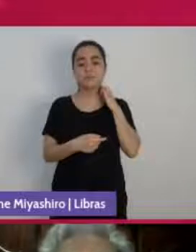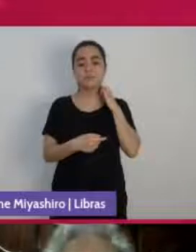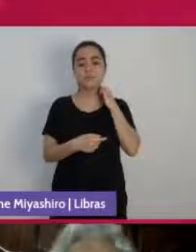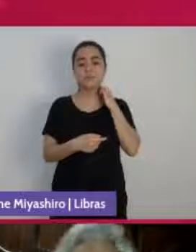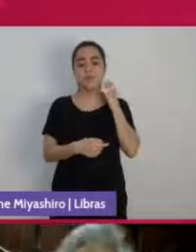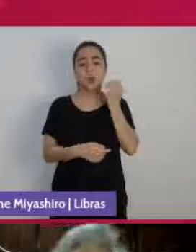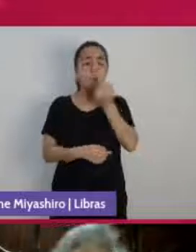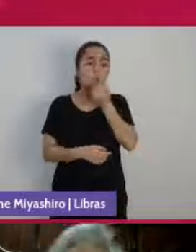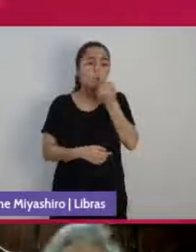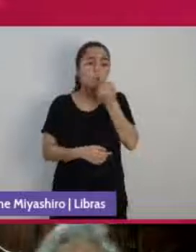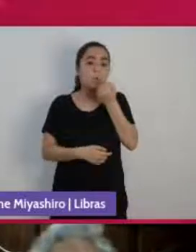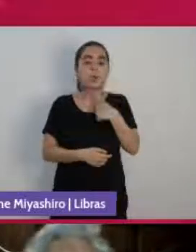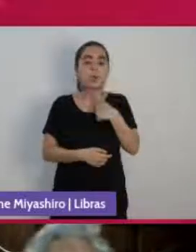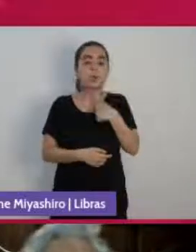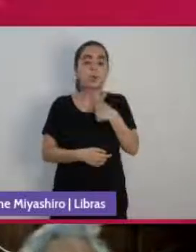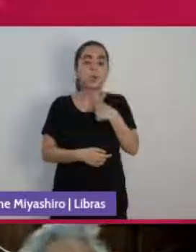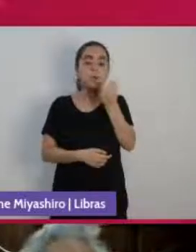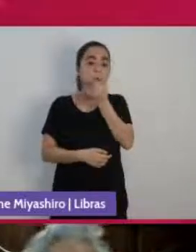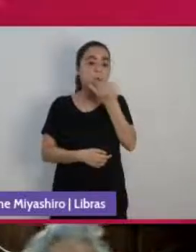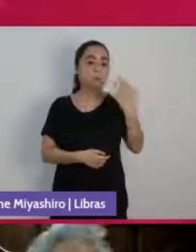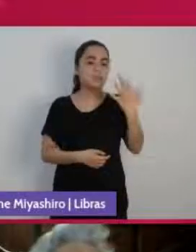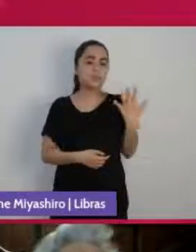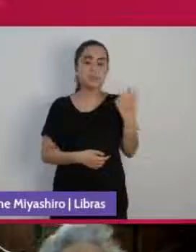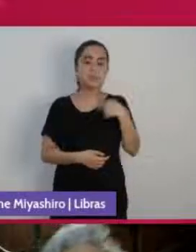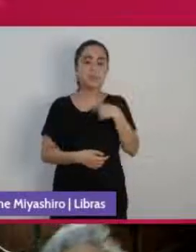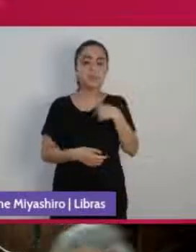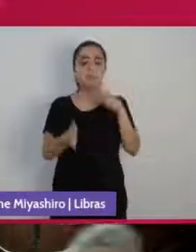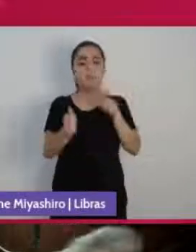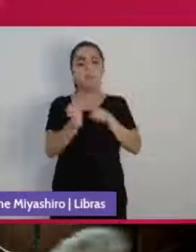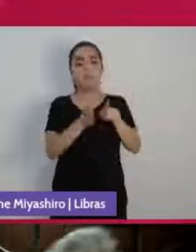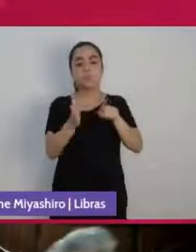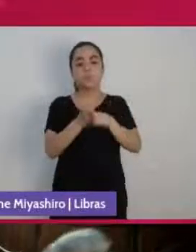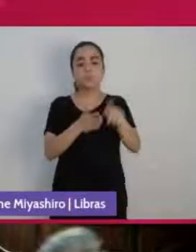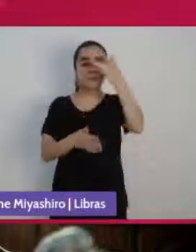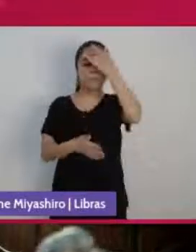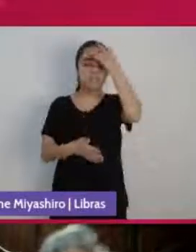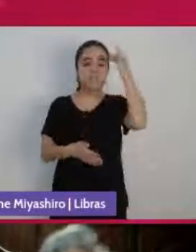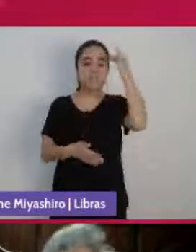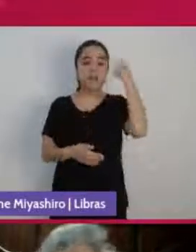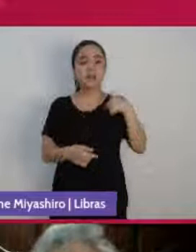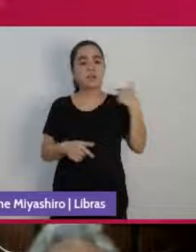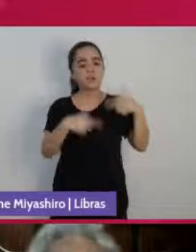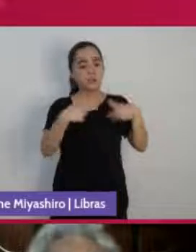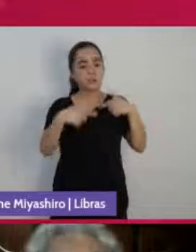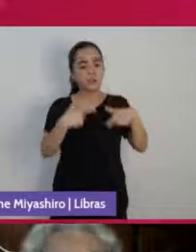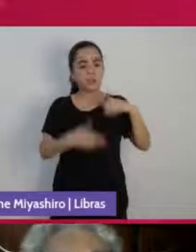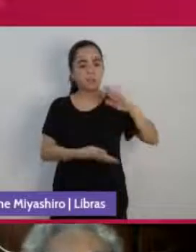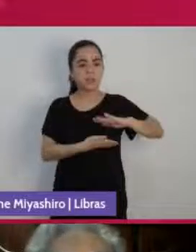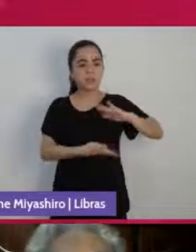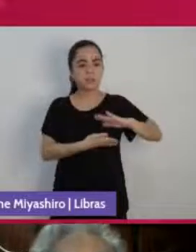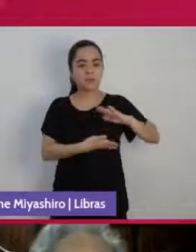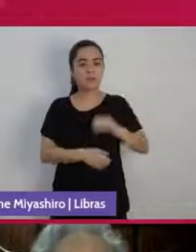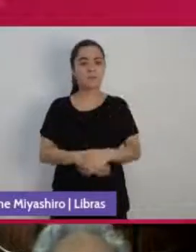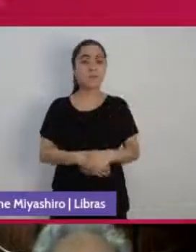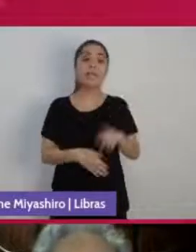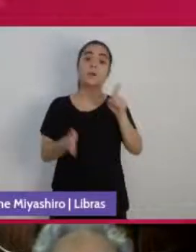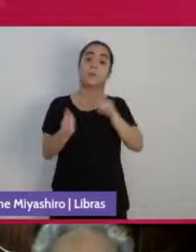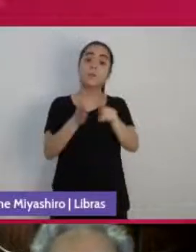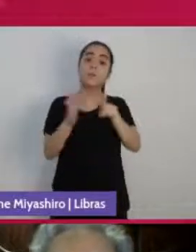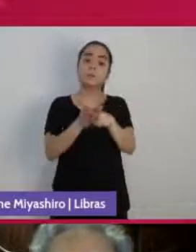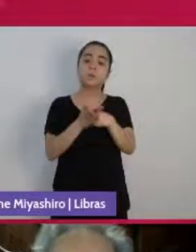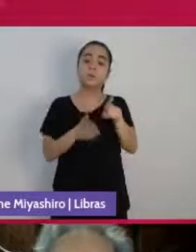Quantas vezes eu já perguntei para a pessoa, fala assim, eu trabalho com mamografia, e eu pergunto assim, o